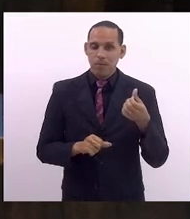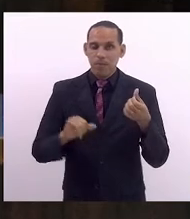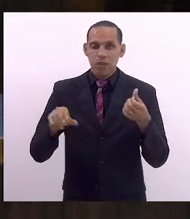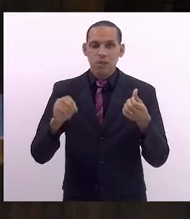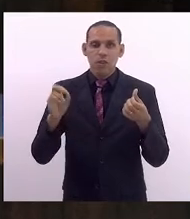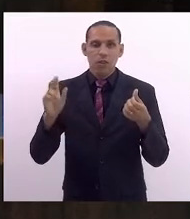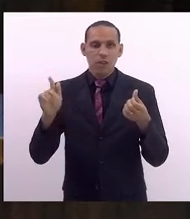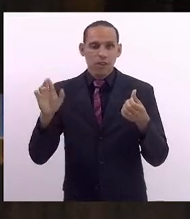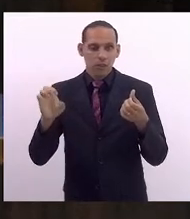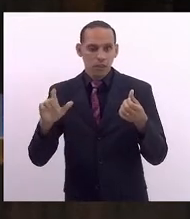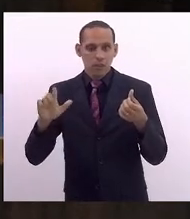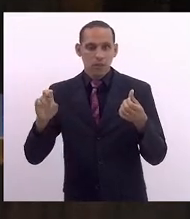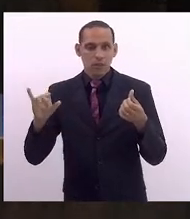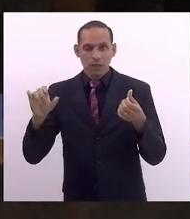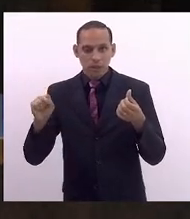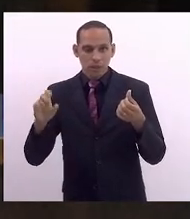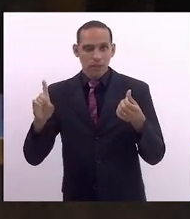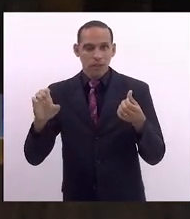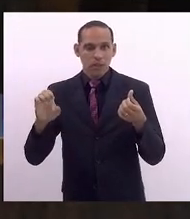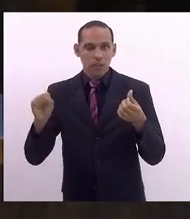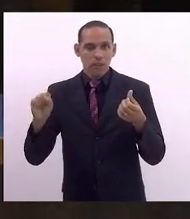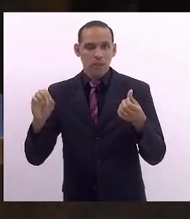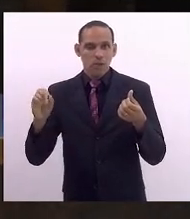Jorge Luiz de Souza Filho,